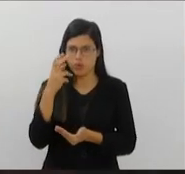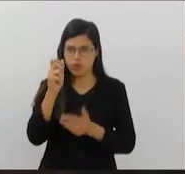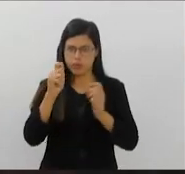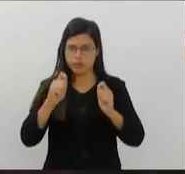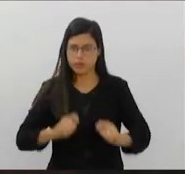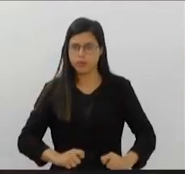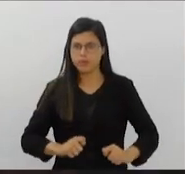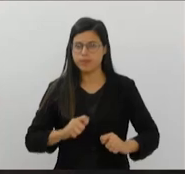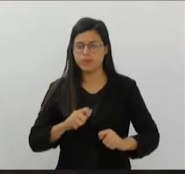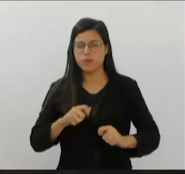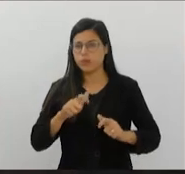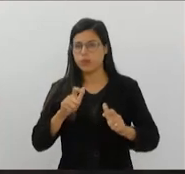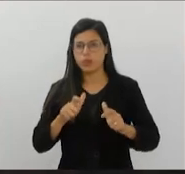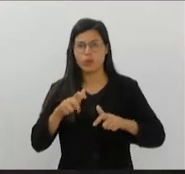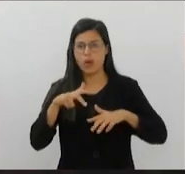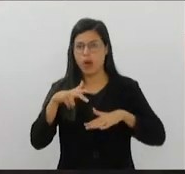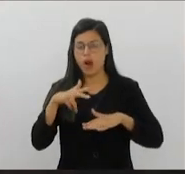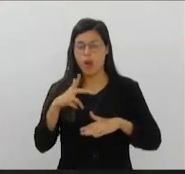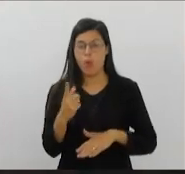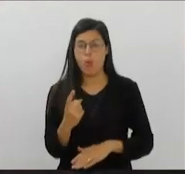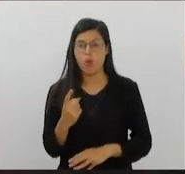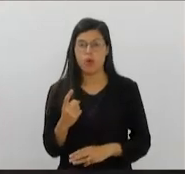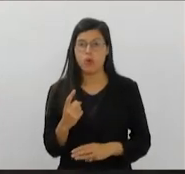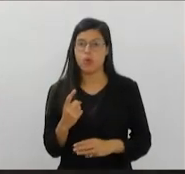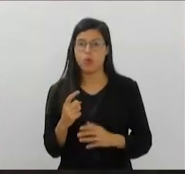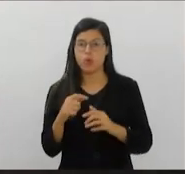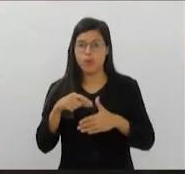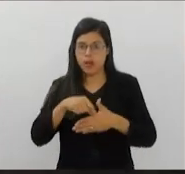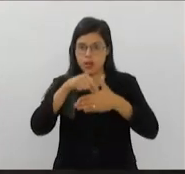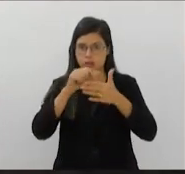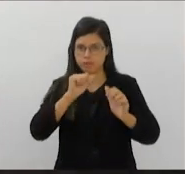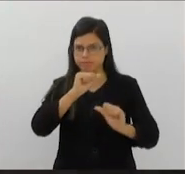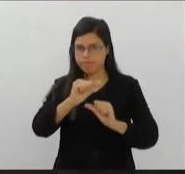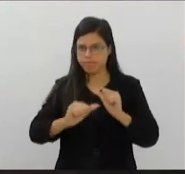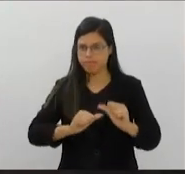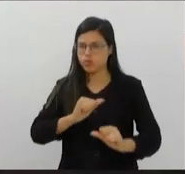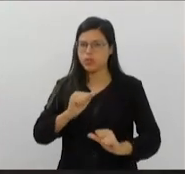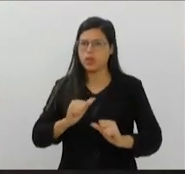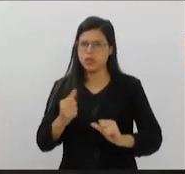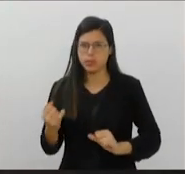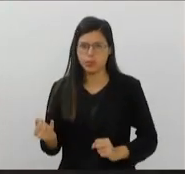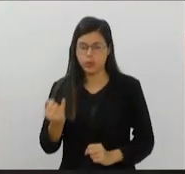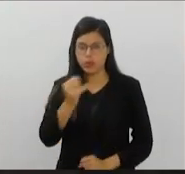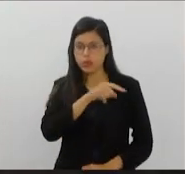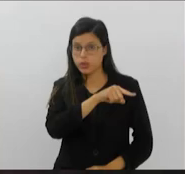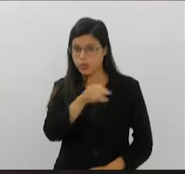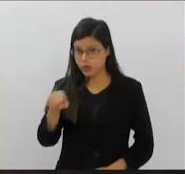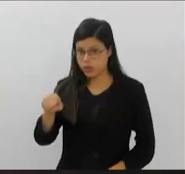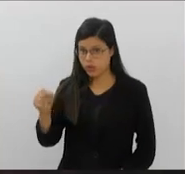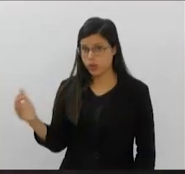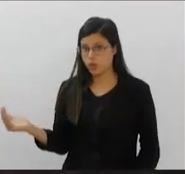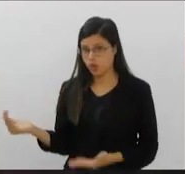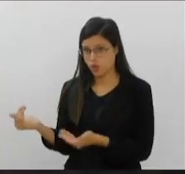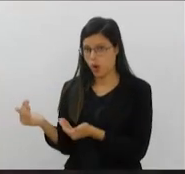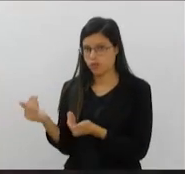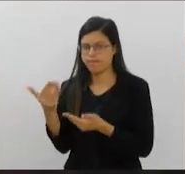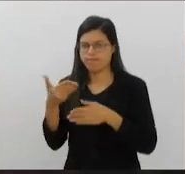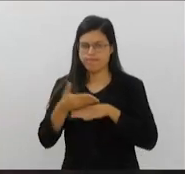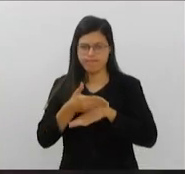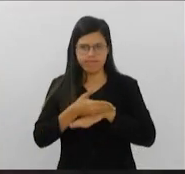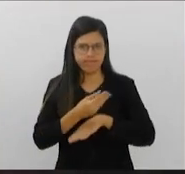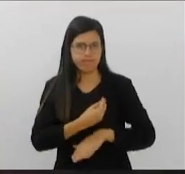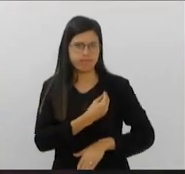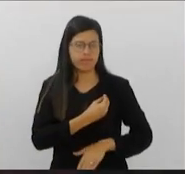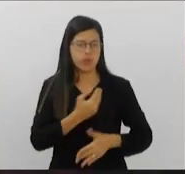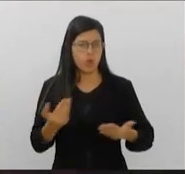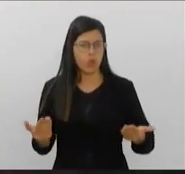posição única para liderar mudanças significativas. Vocês, jovens, presentes aqui hoje, são